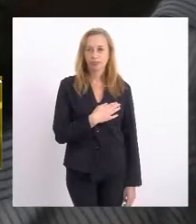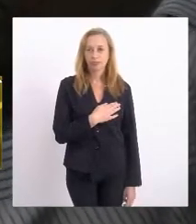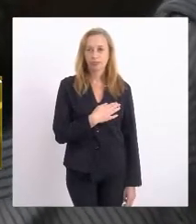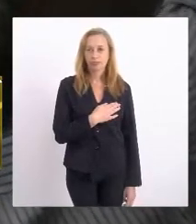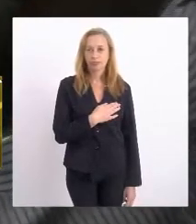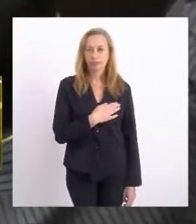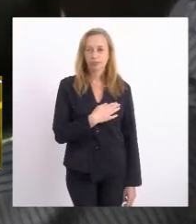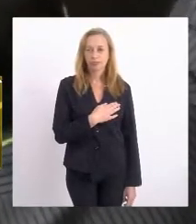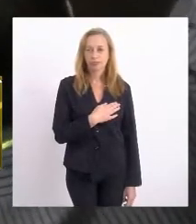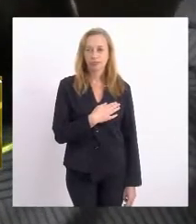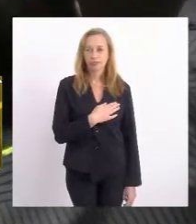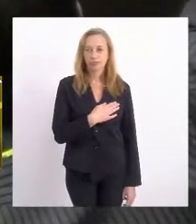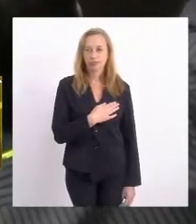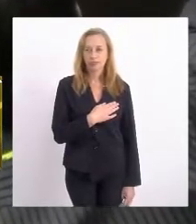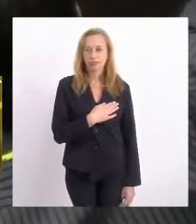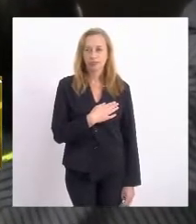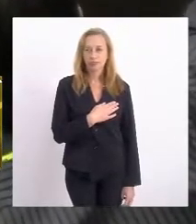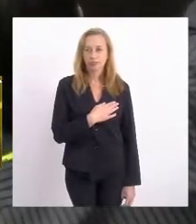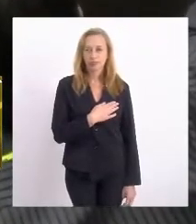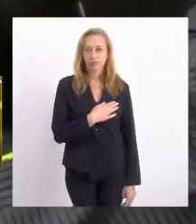E aí